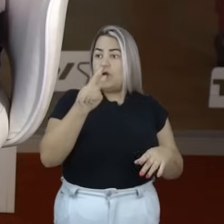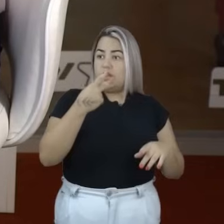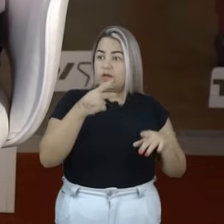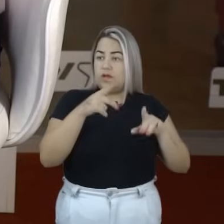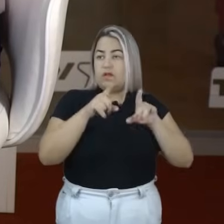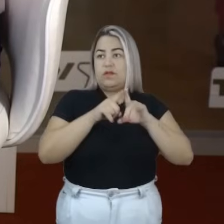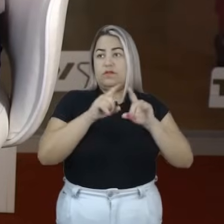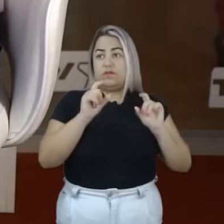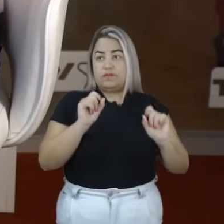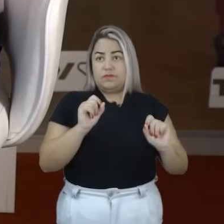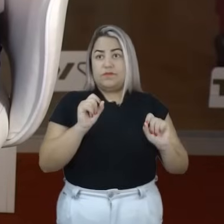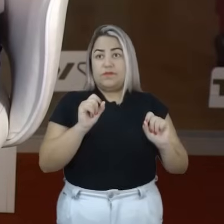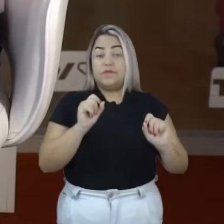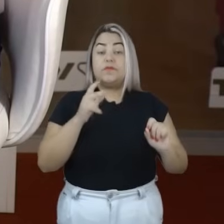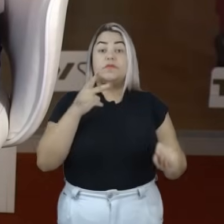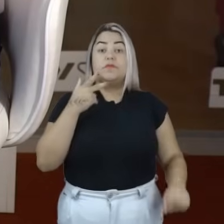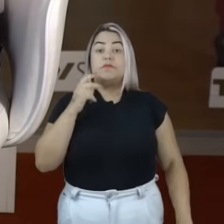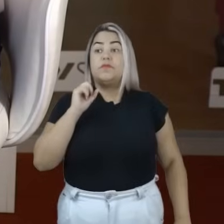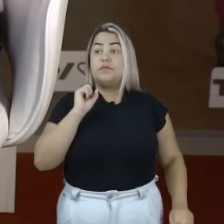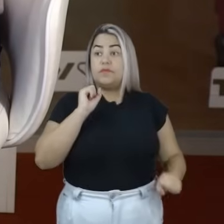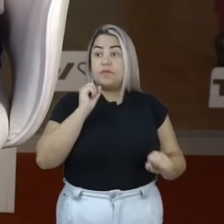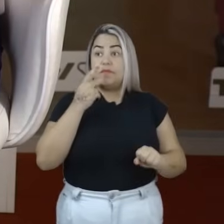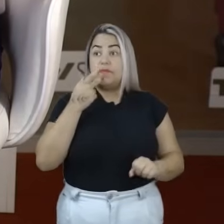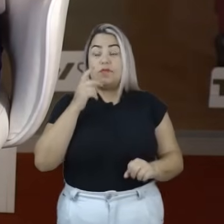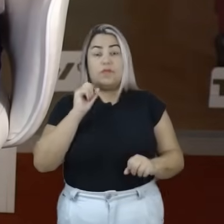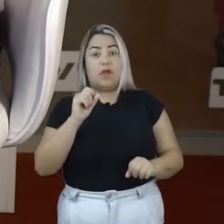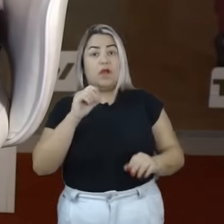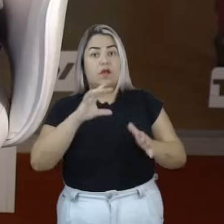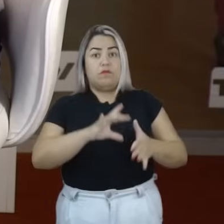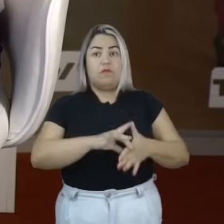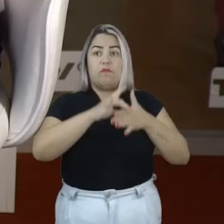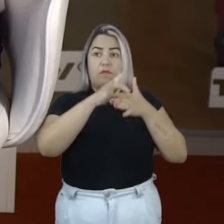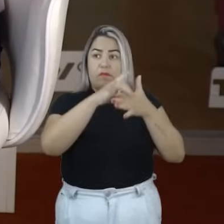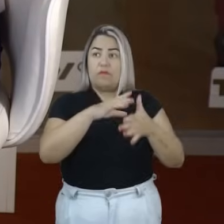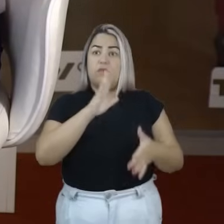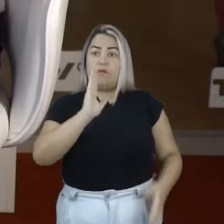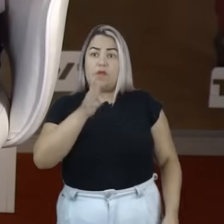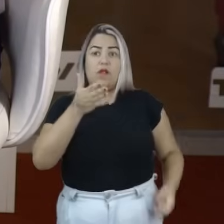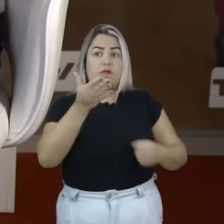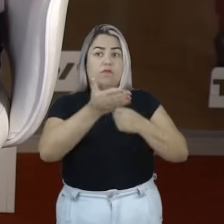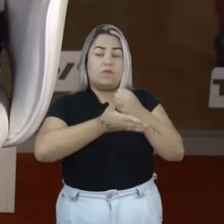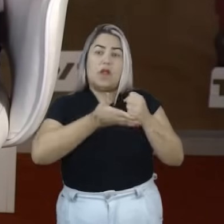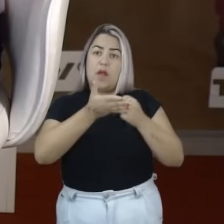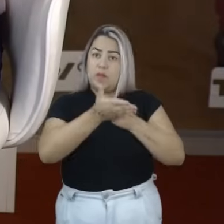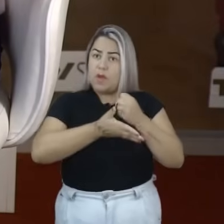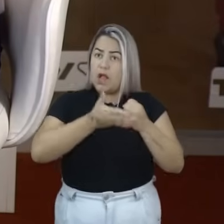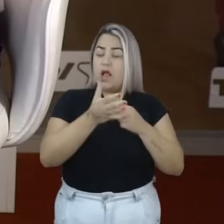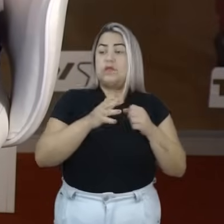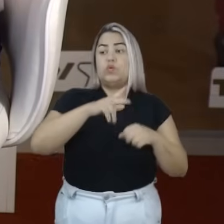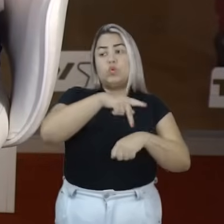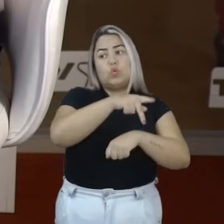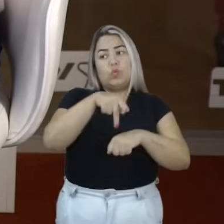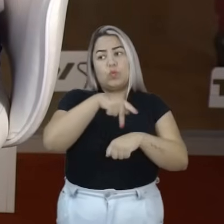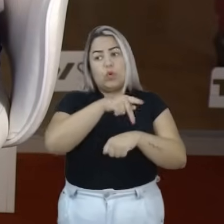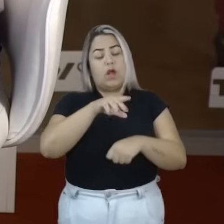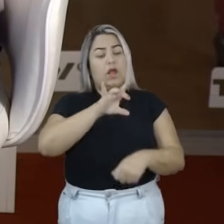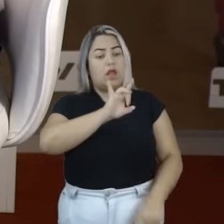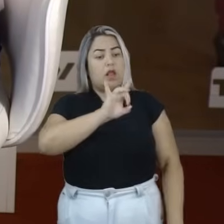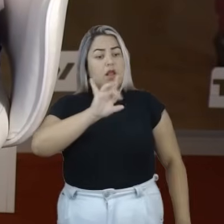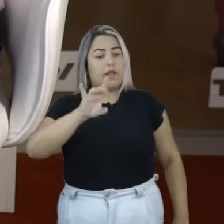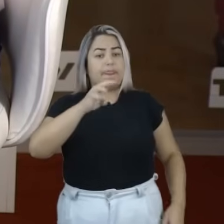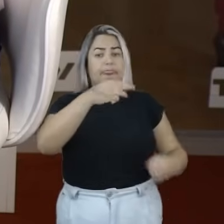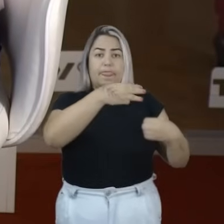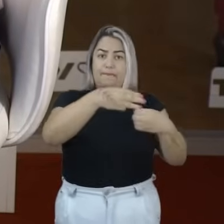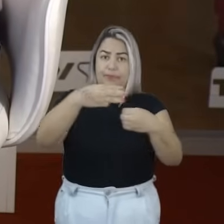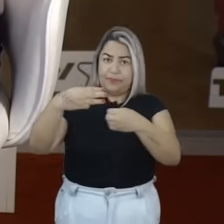atualização para as lideranças que estão lá na base, não é, do país, em cada município,